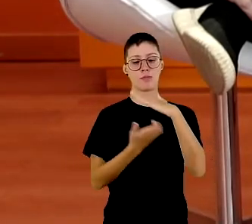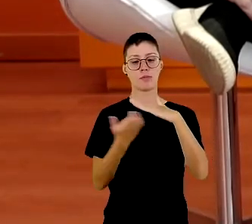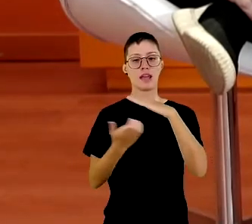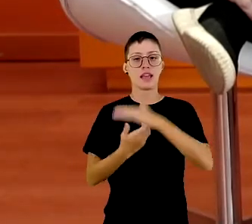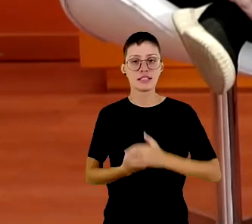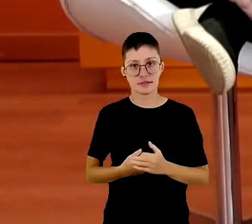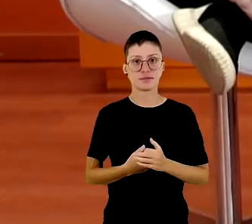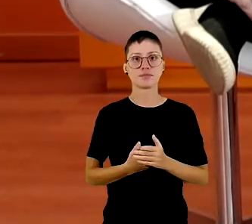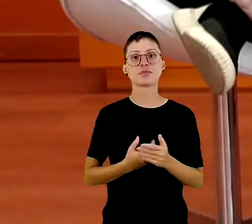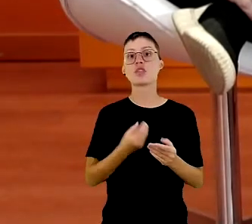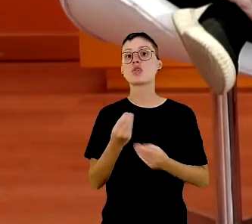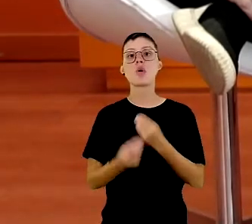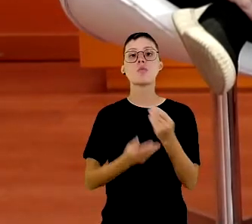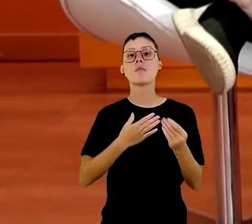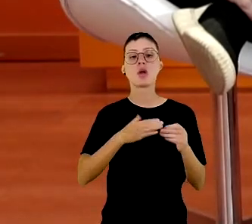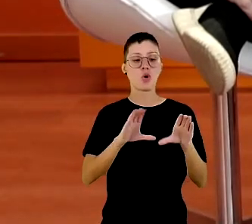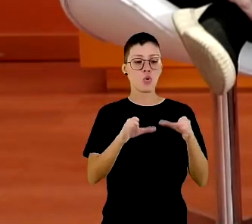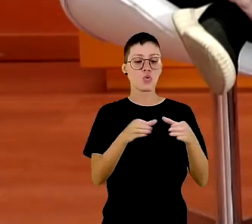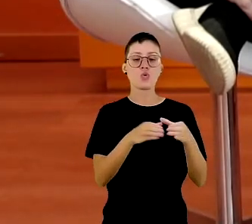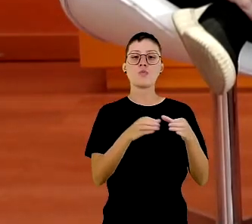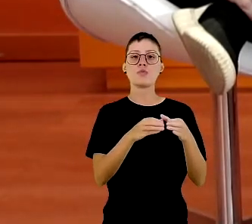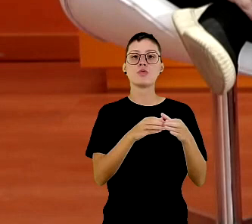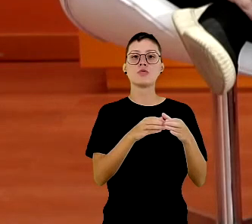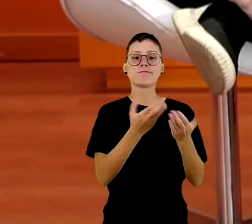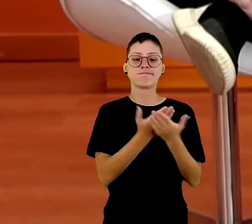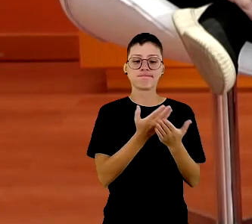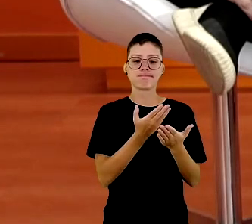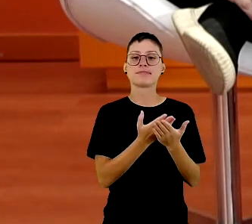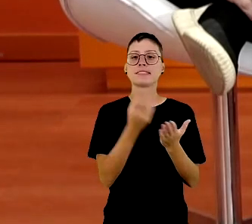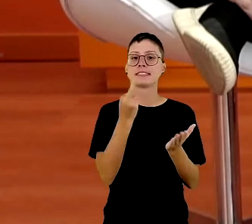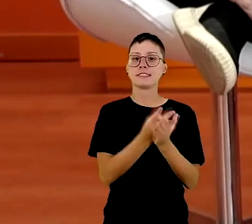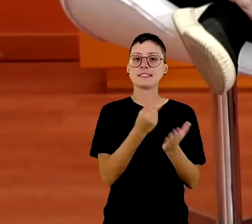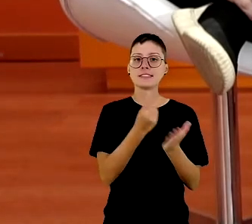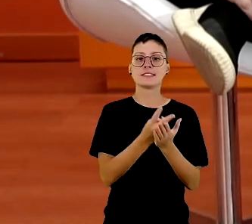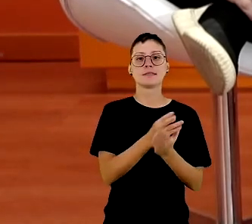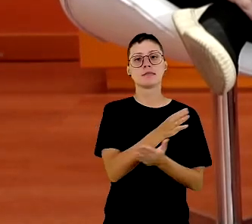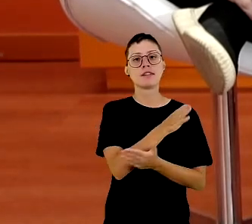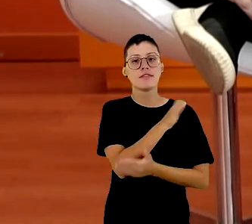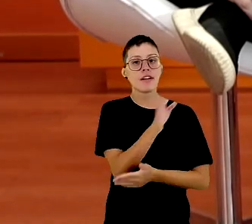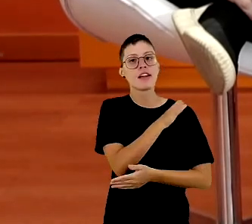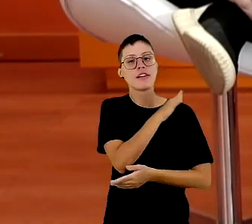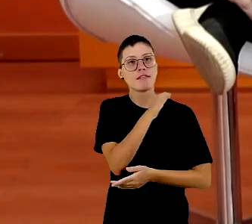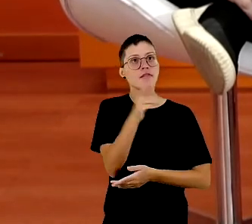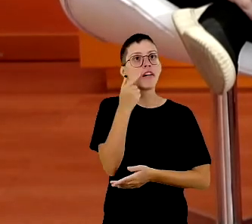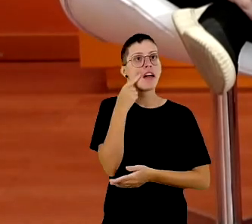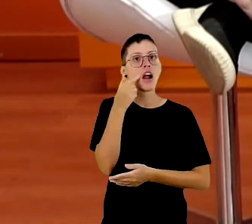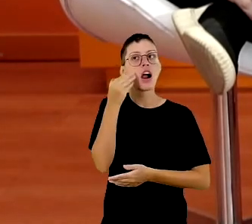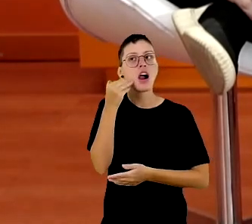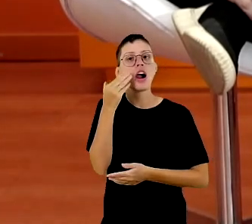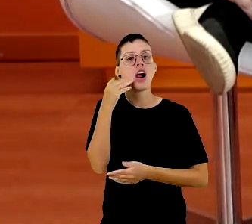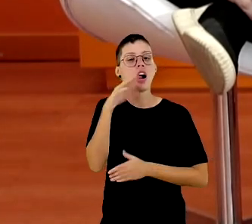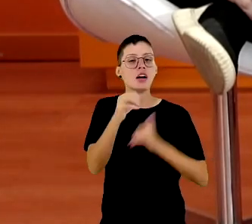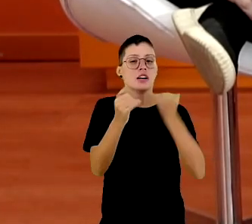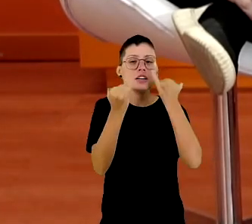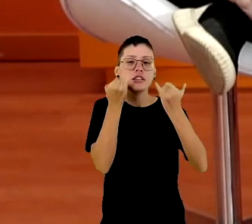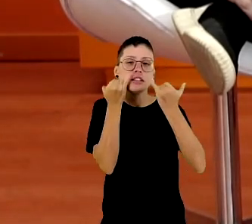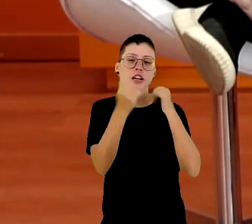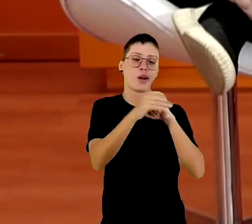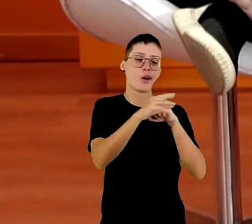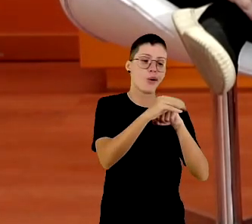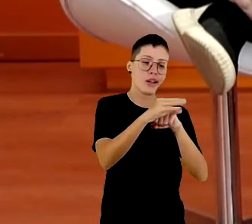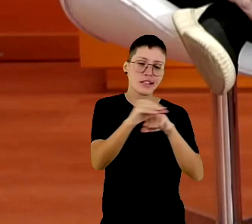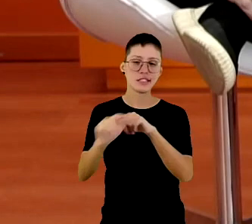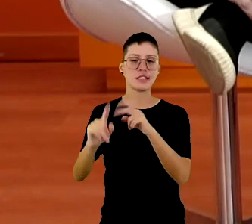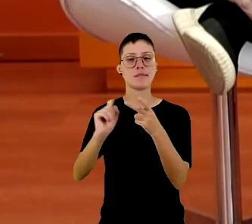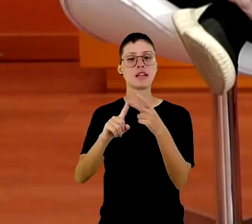GT, que vai todo dia na nossa revenda, vai ter acesso a essas informações? De conhecimento, né, e